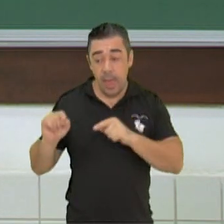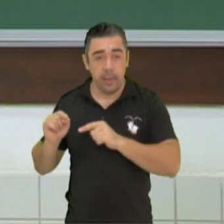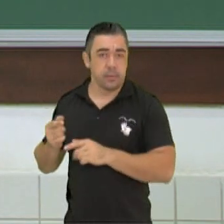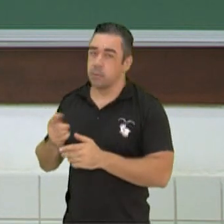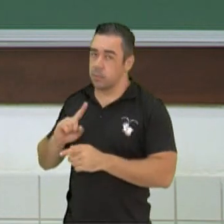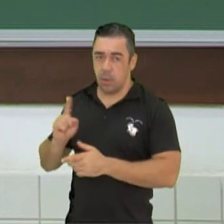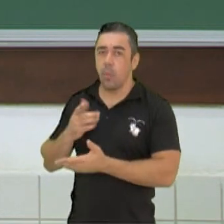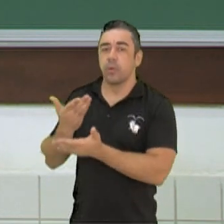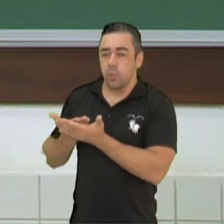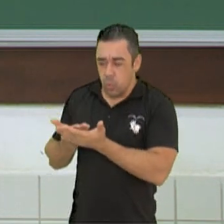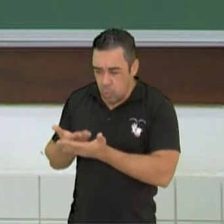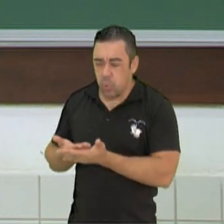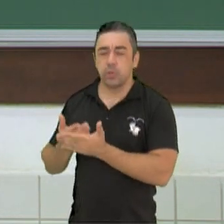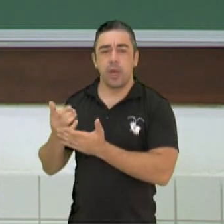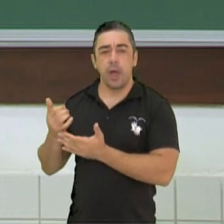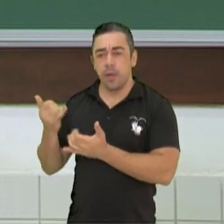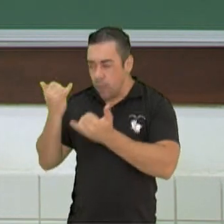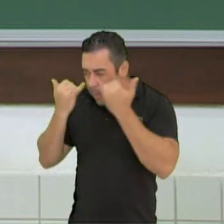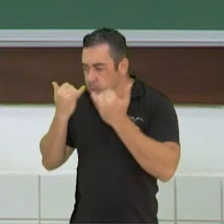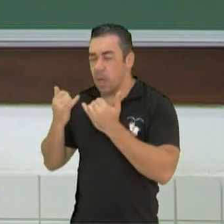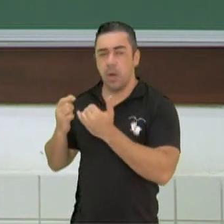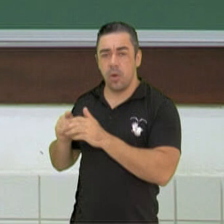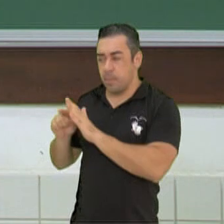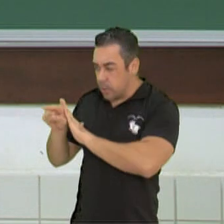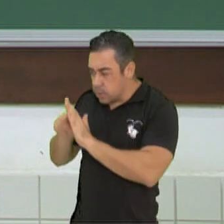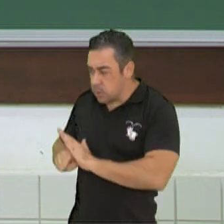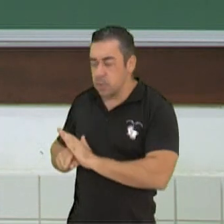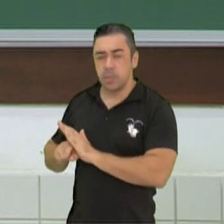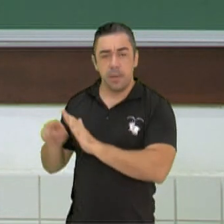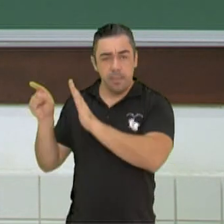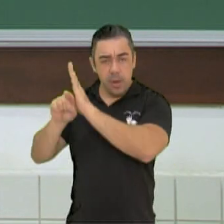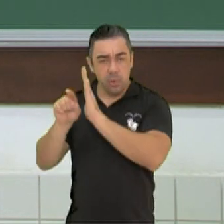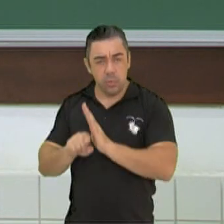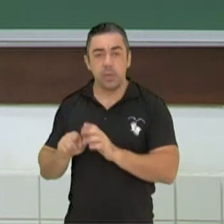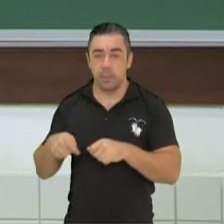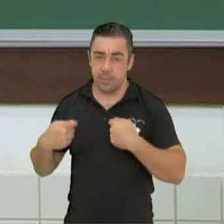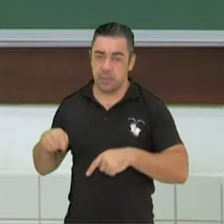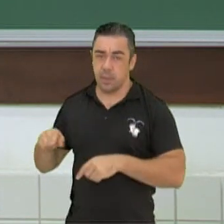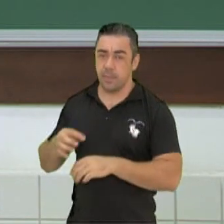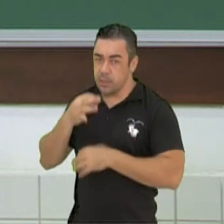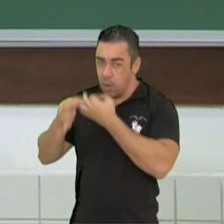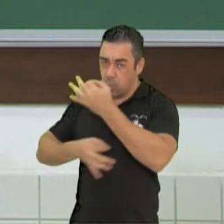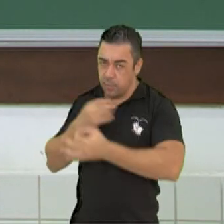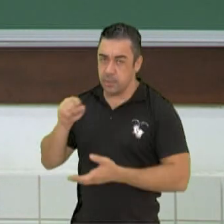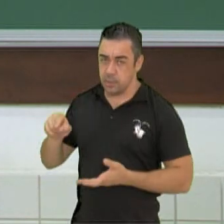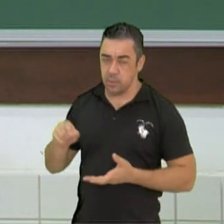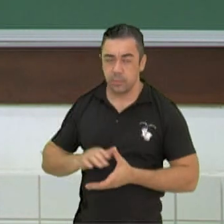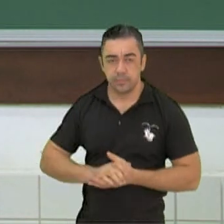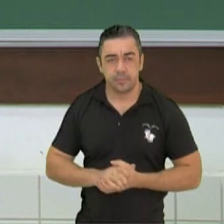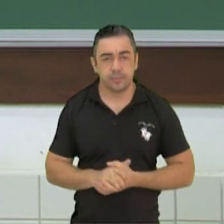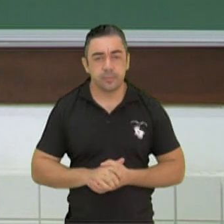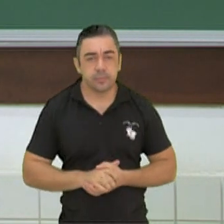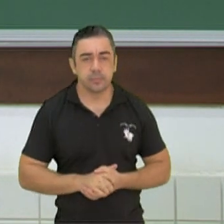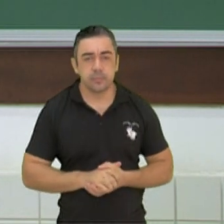sobre o assunto. Então ela requer assim mais argumentação, ok?